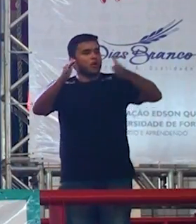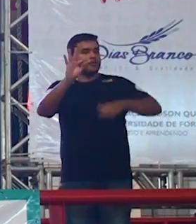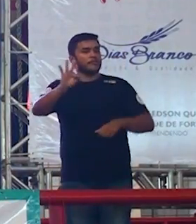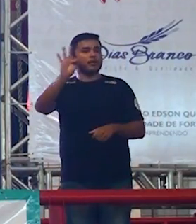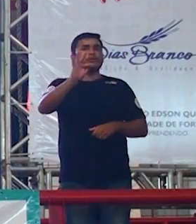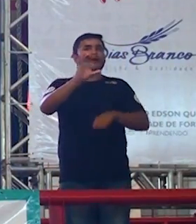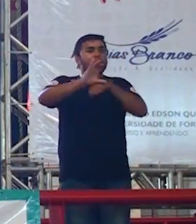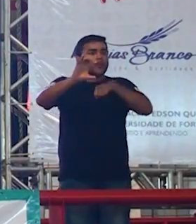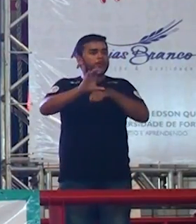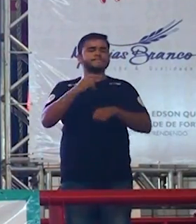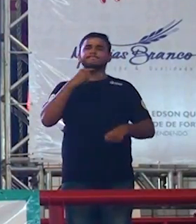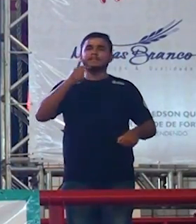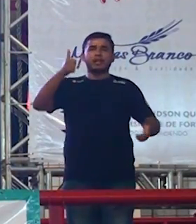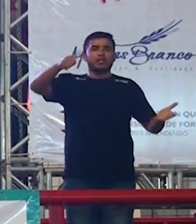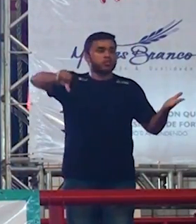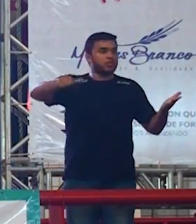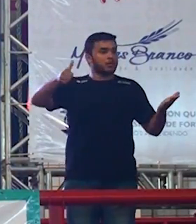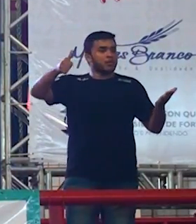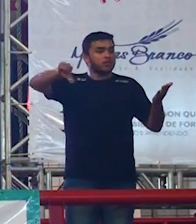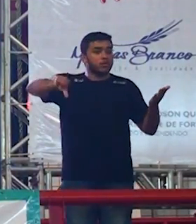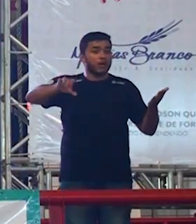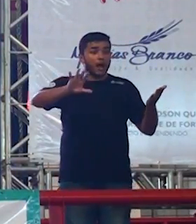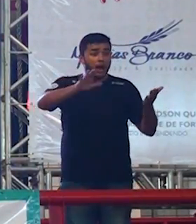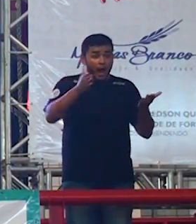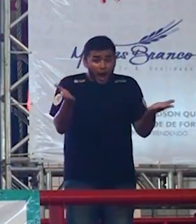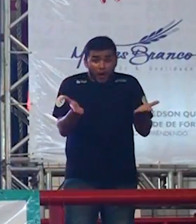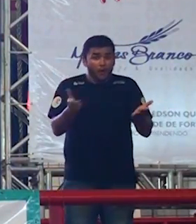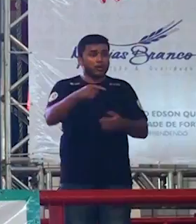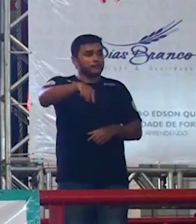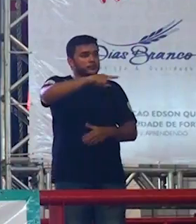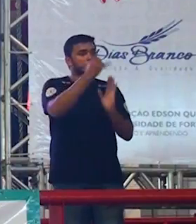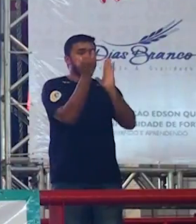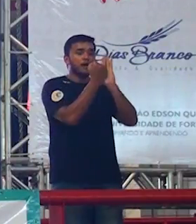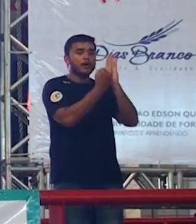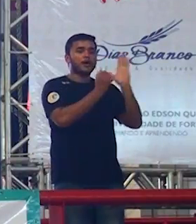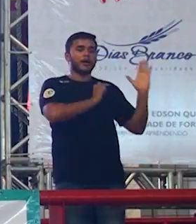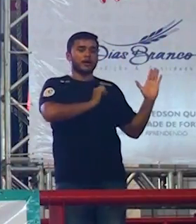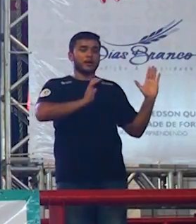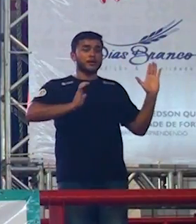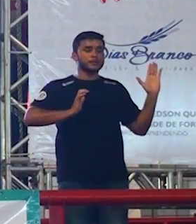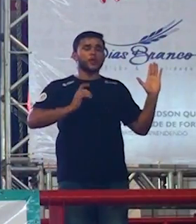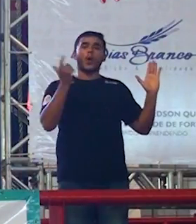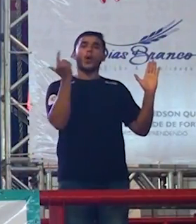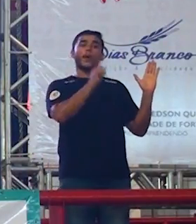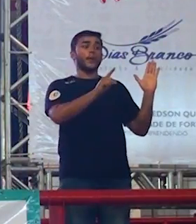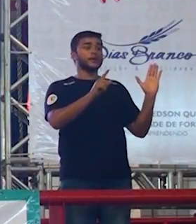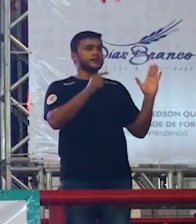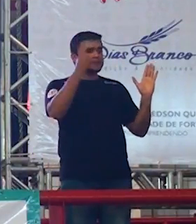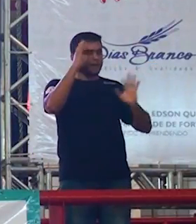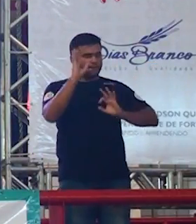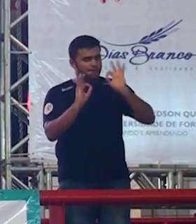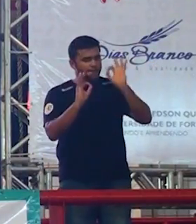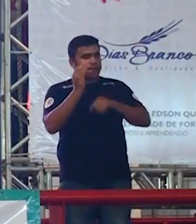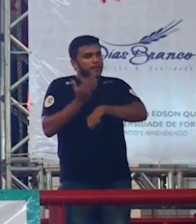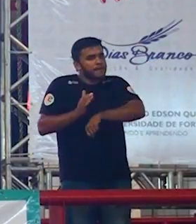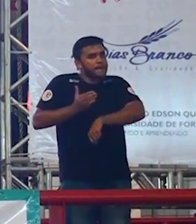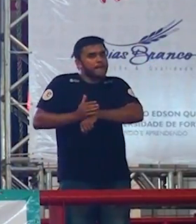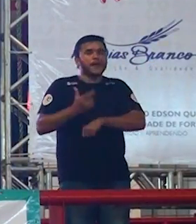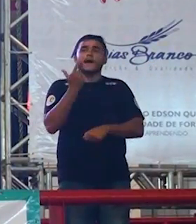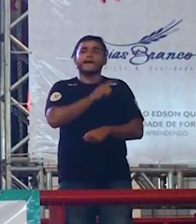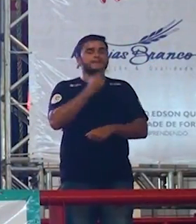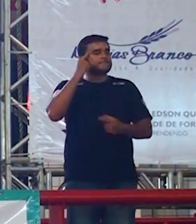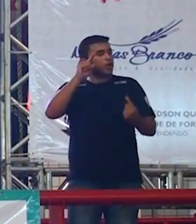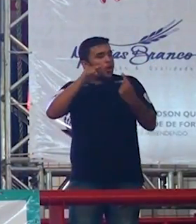diferente. Por exemplo, ao se inscrever nesse Academia Enem, que é um projeto maravilhoso de preparação para o